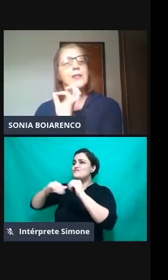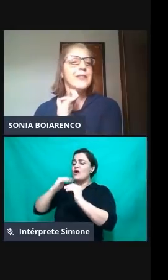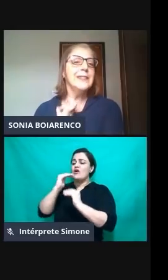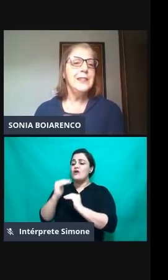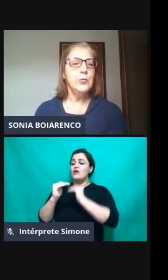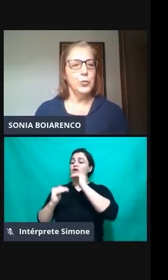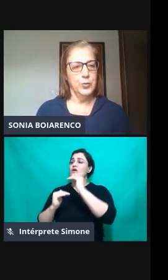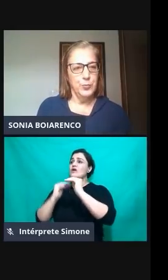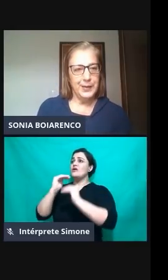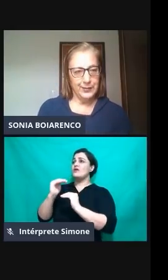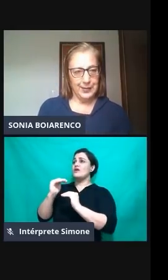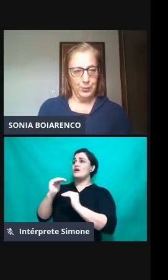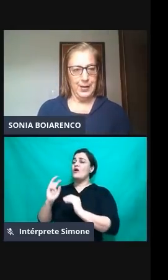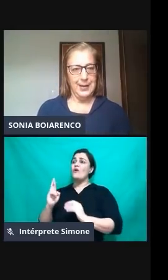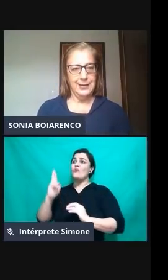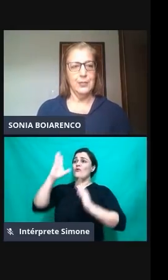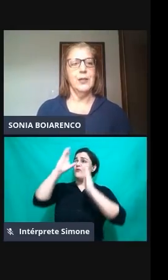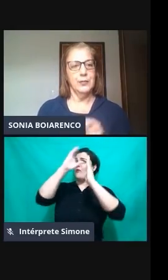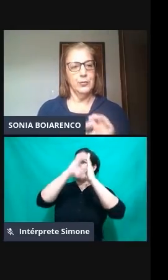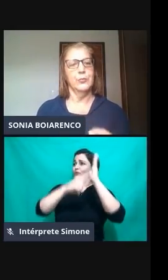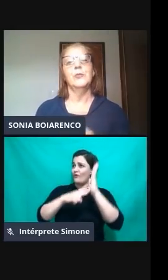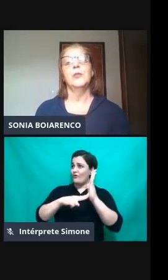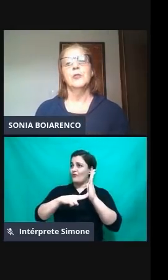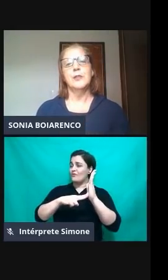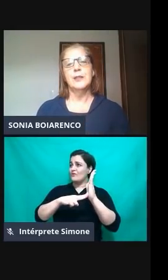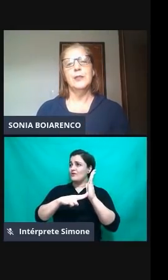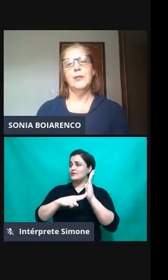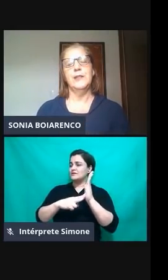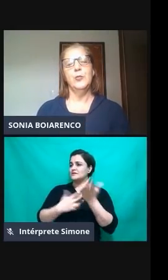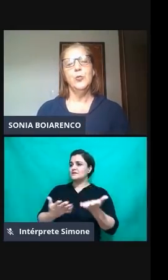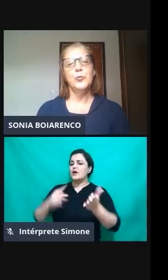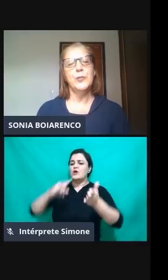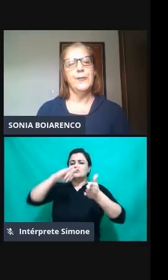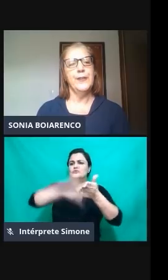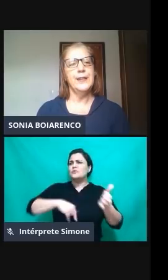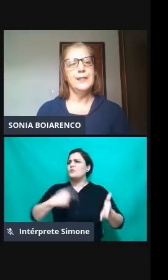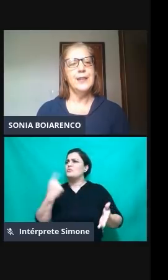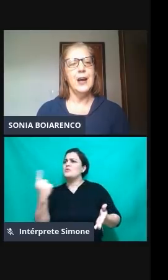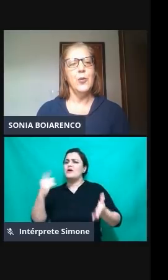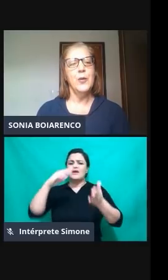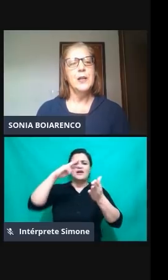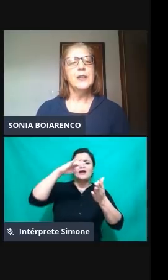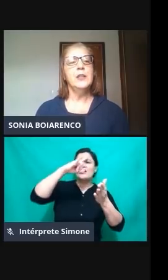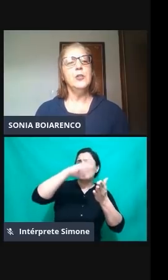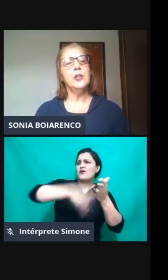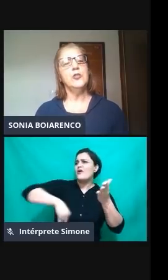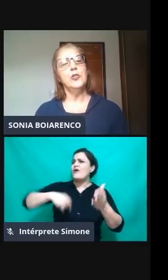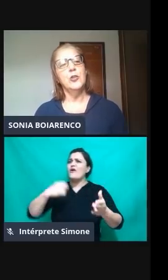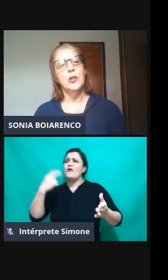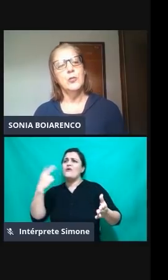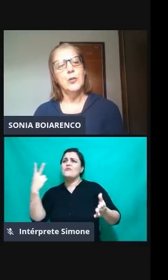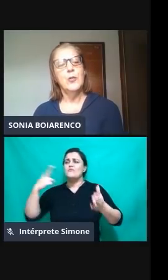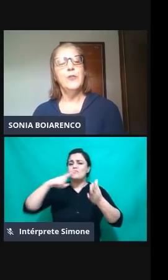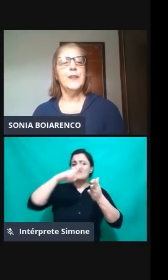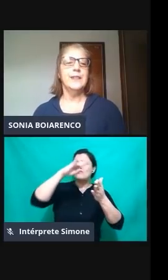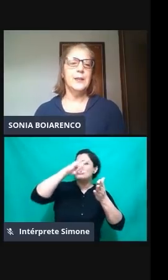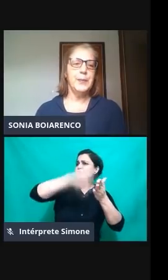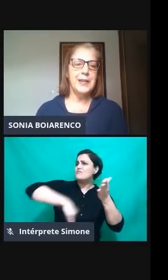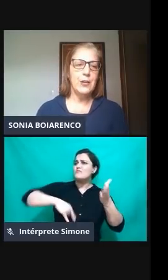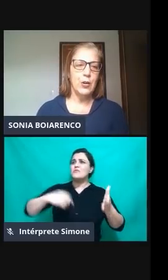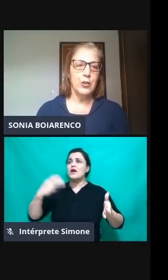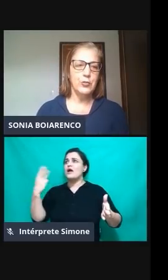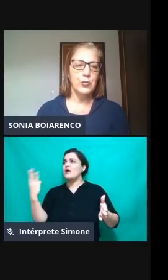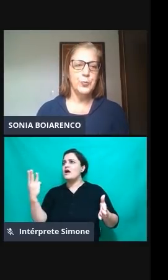3, 4, 5 documentos atuais, agora contando com esse último referencial, que norteou o